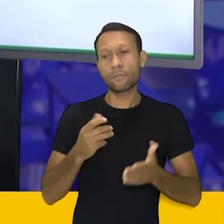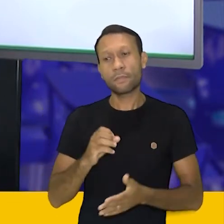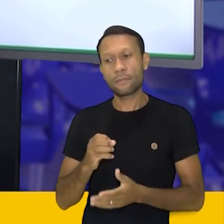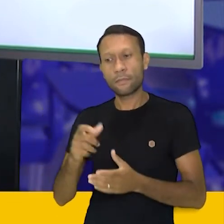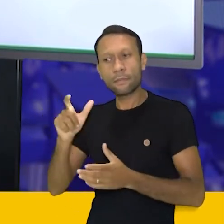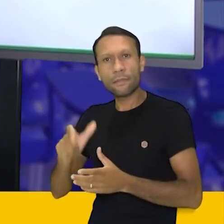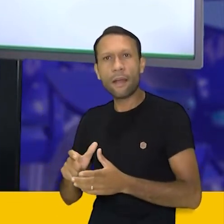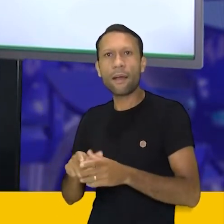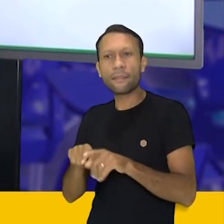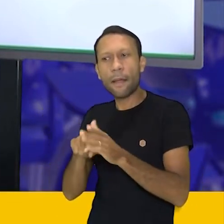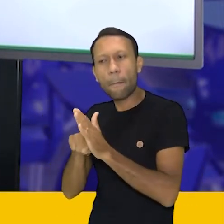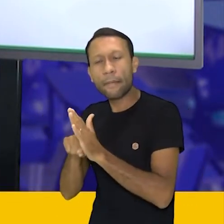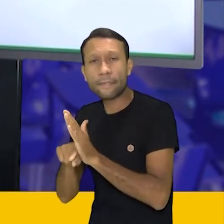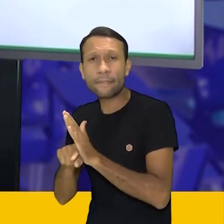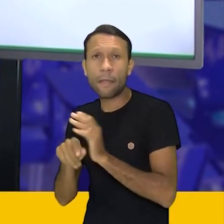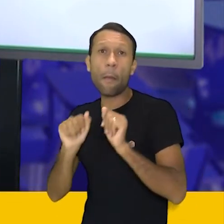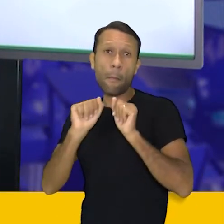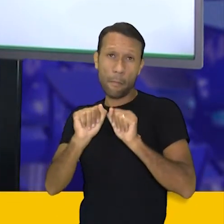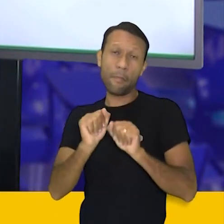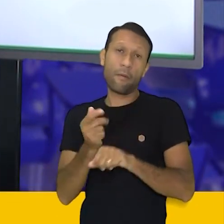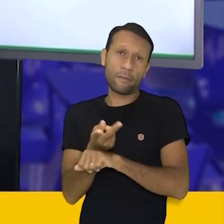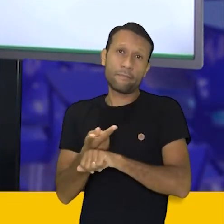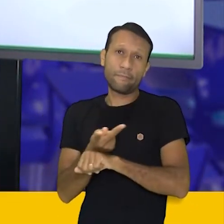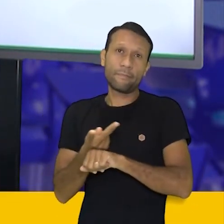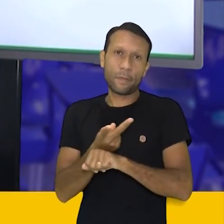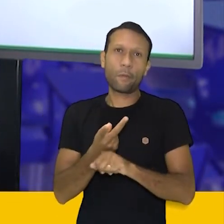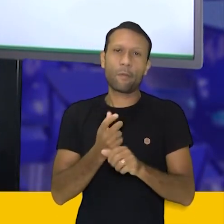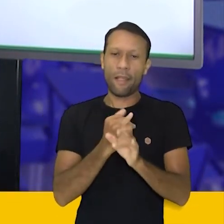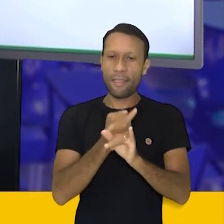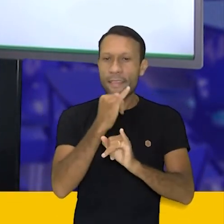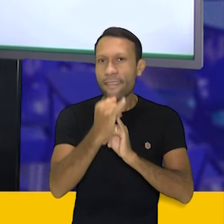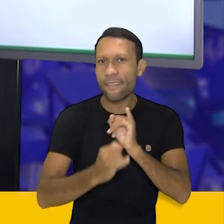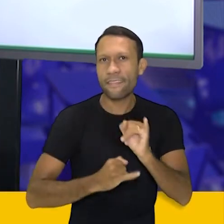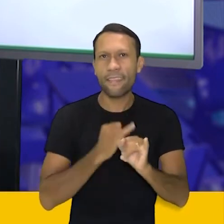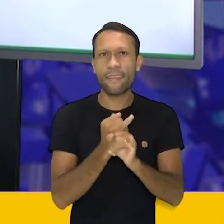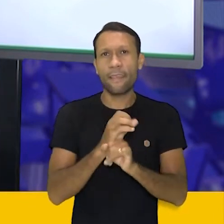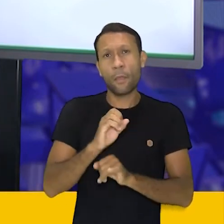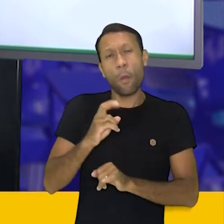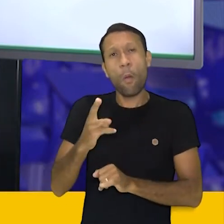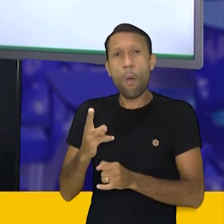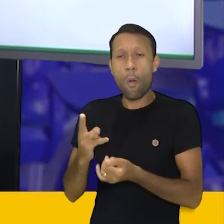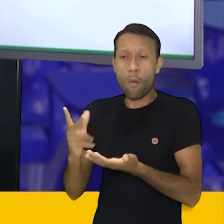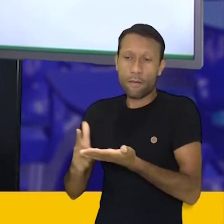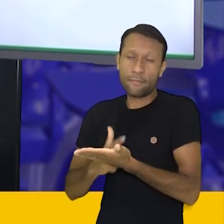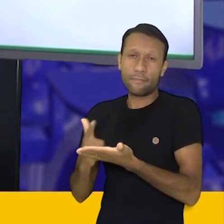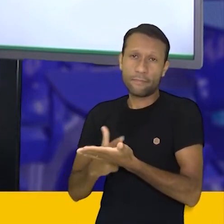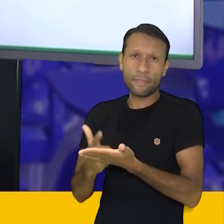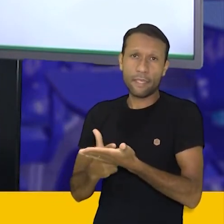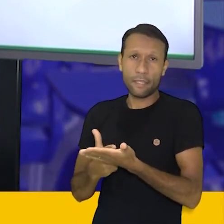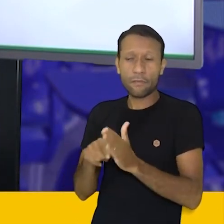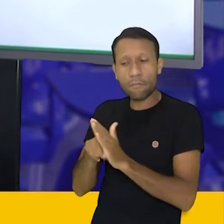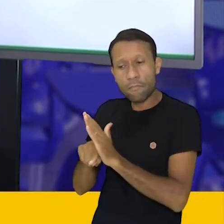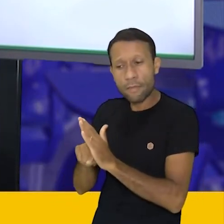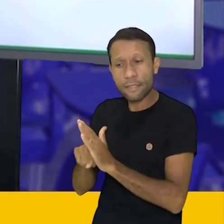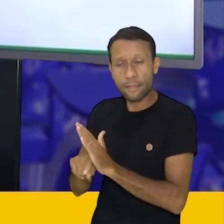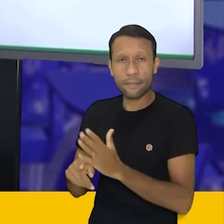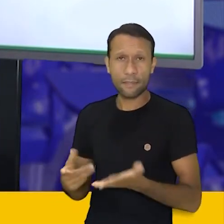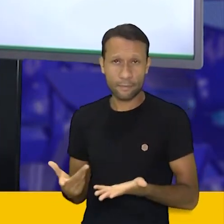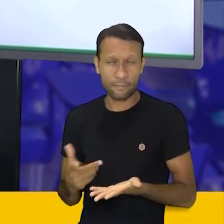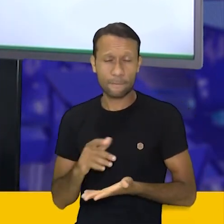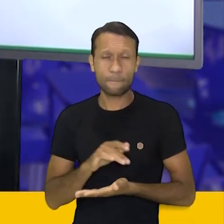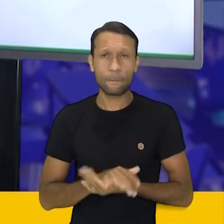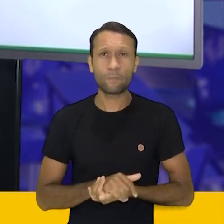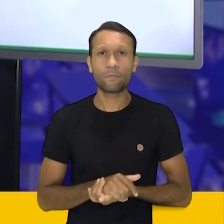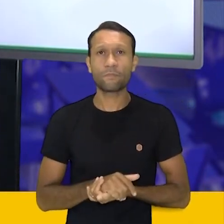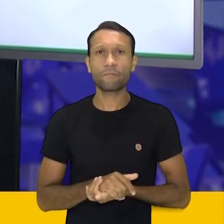né? Ou, como eu já dizia, na internet ou em livros, ou mesmo com a ajuda de colegas e de professores, no seu grupo de WhatsApp.